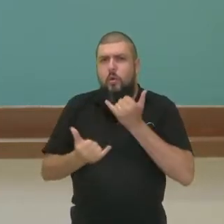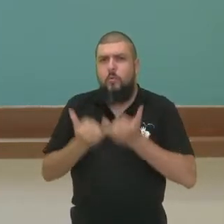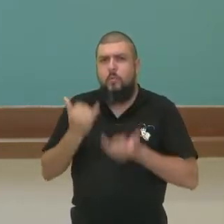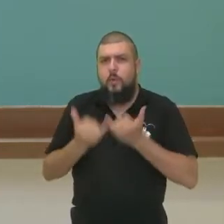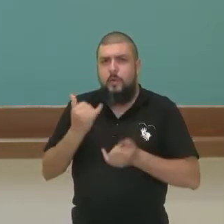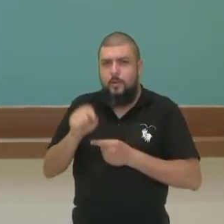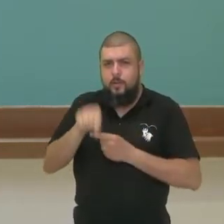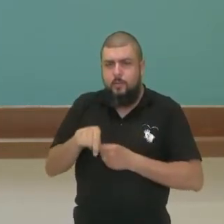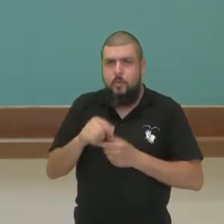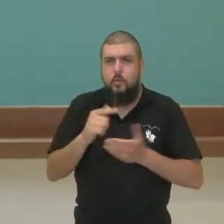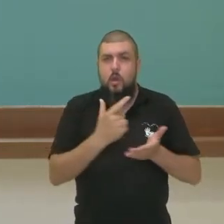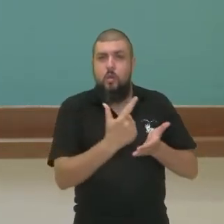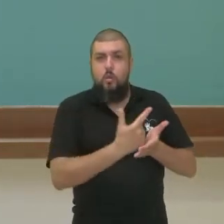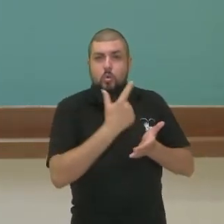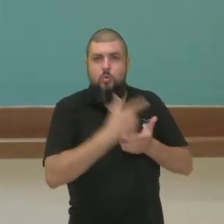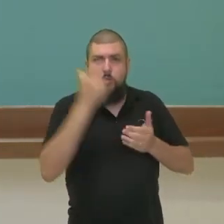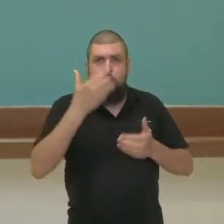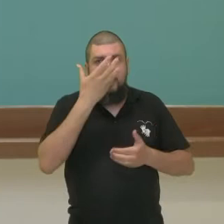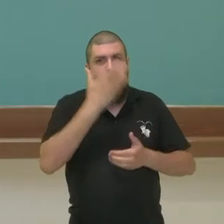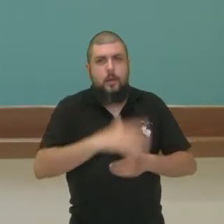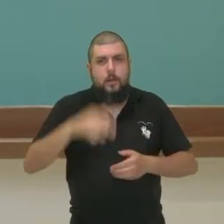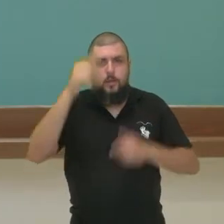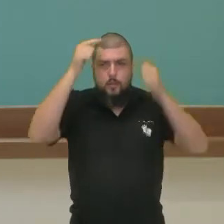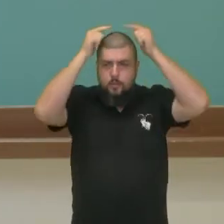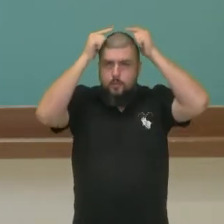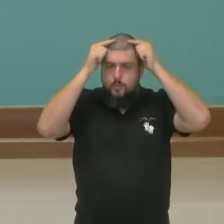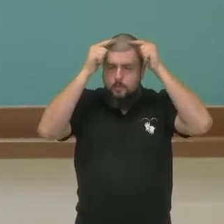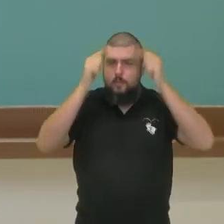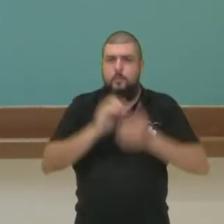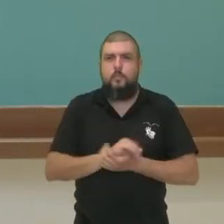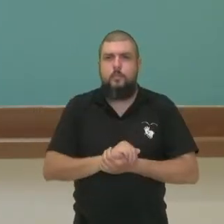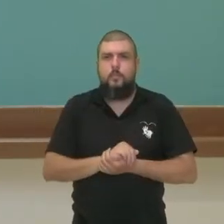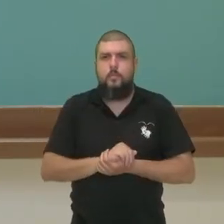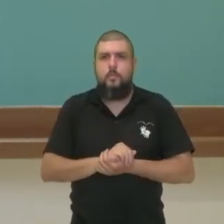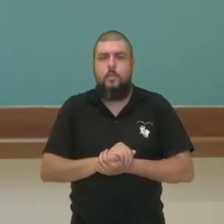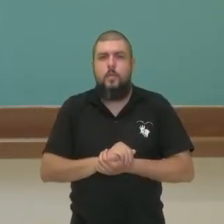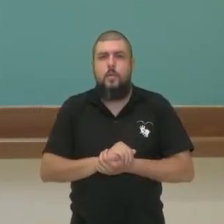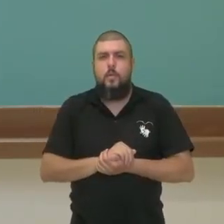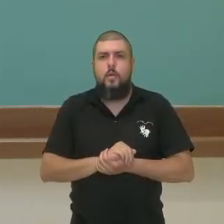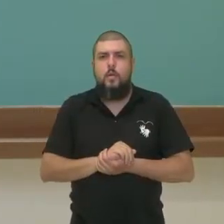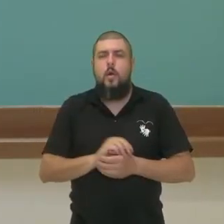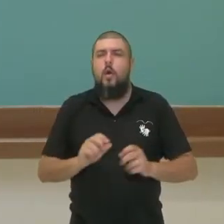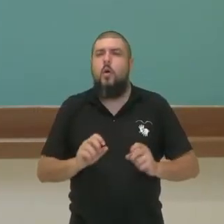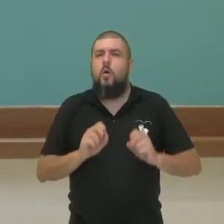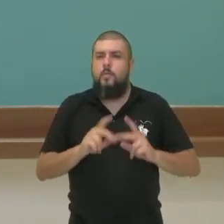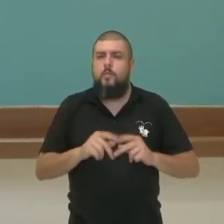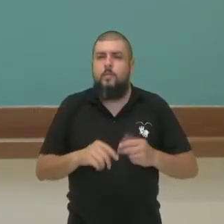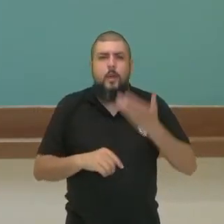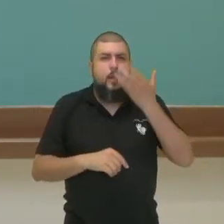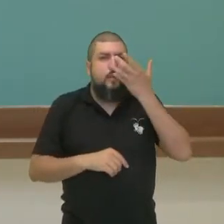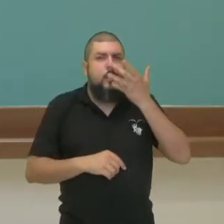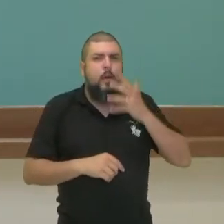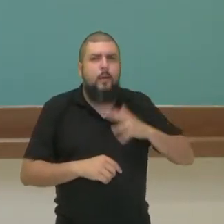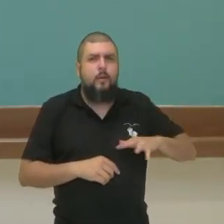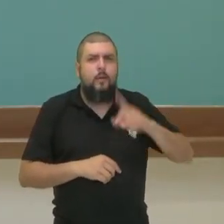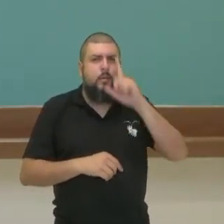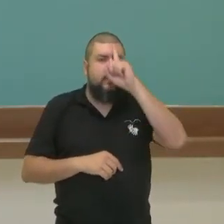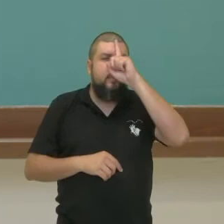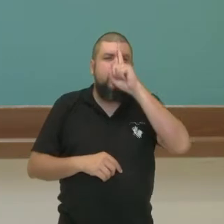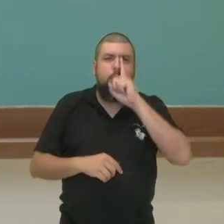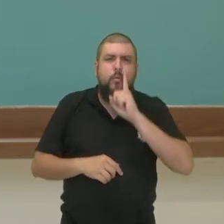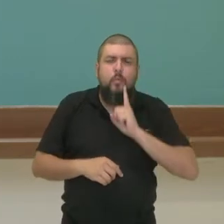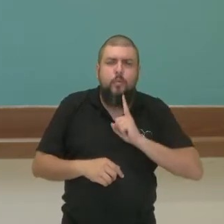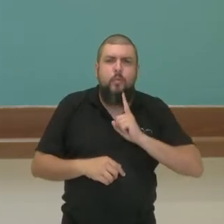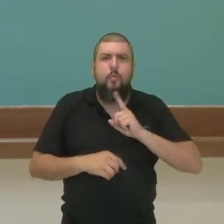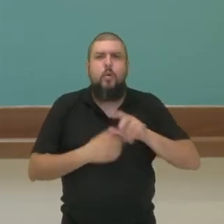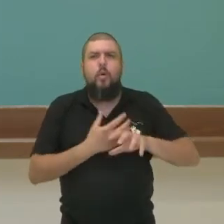menção ao livro Pequeno Príncipe. Lembre-se, Pequeno Príncipe, Saint-Exupéry, uma criancinha loura, perdida no deserto,